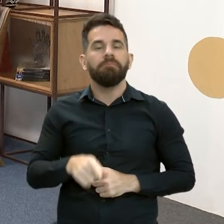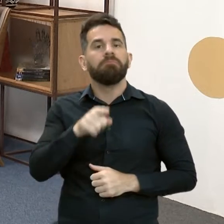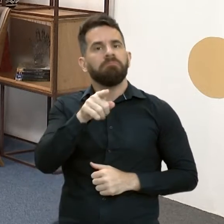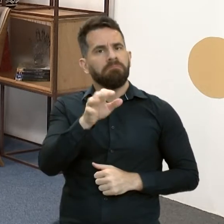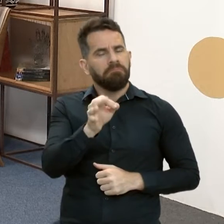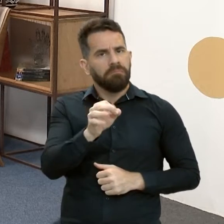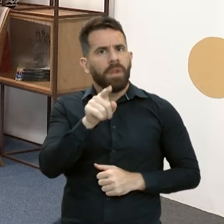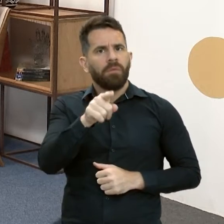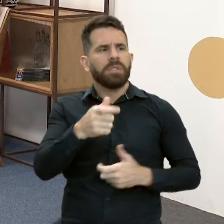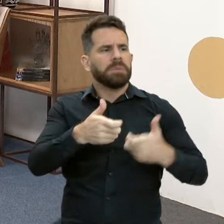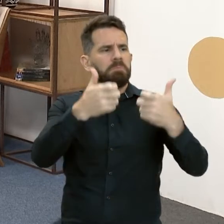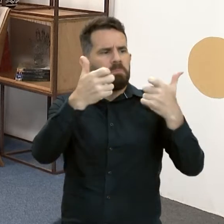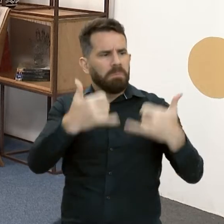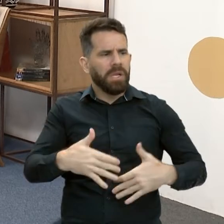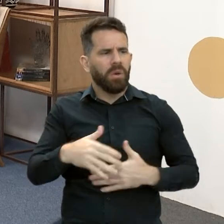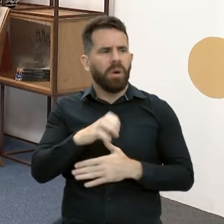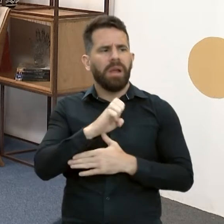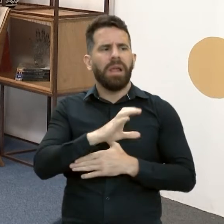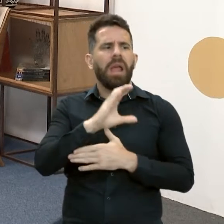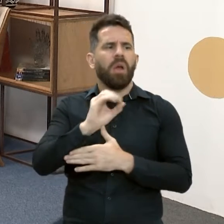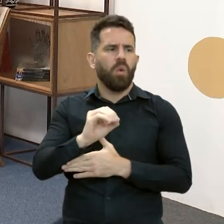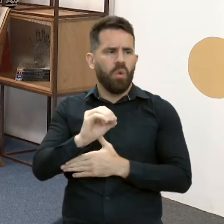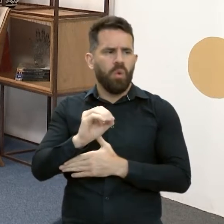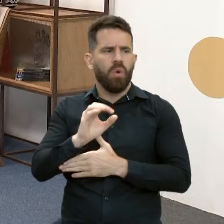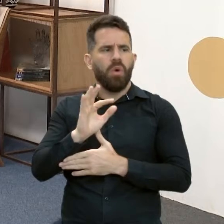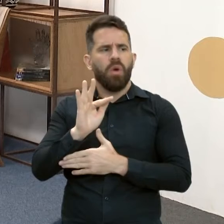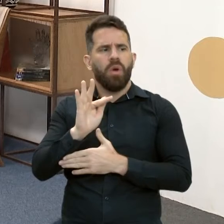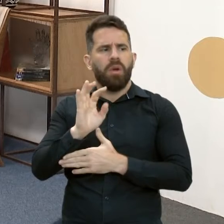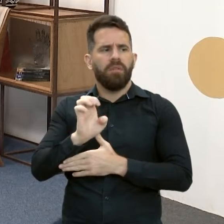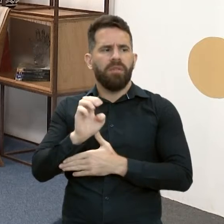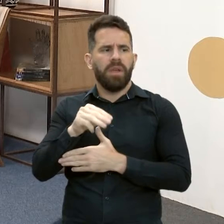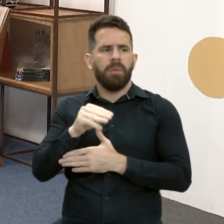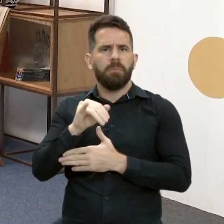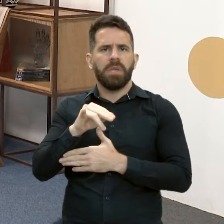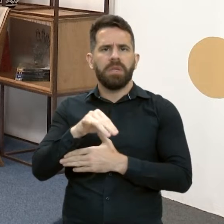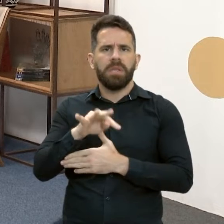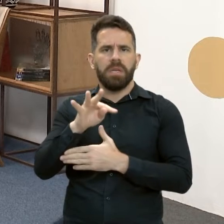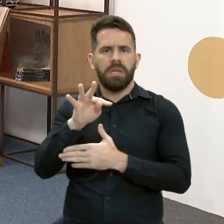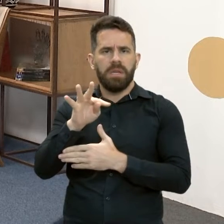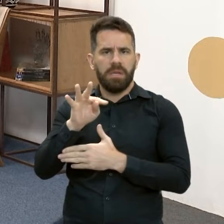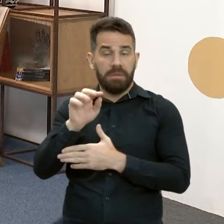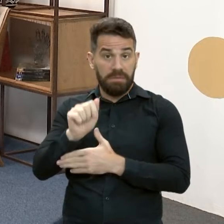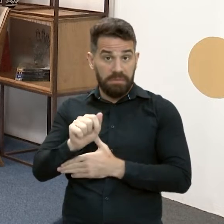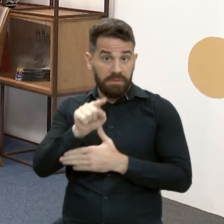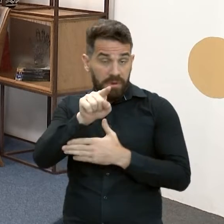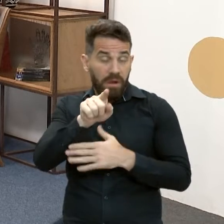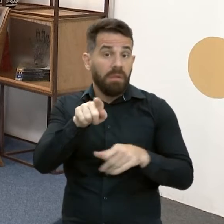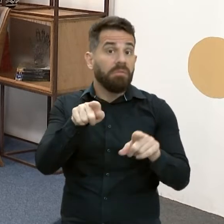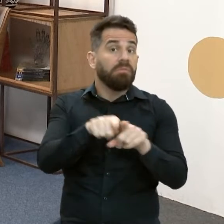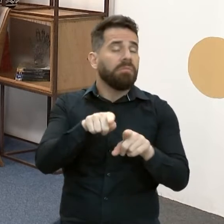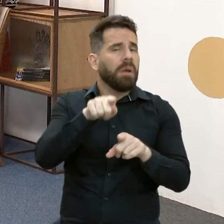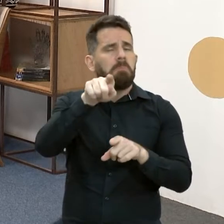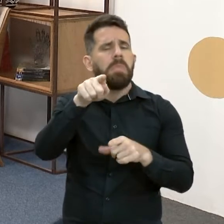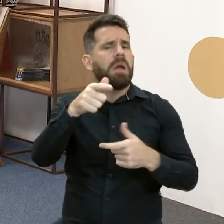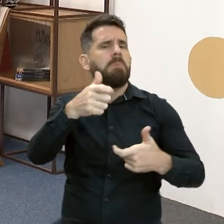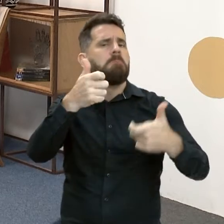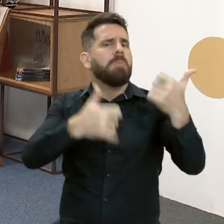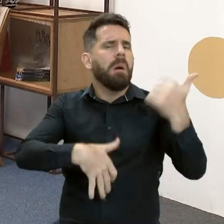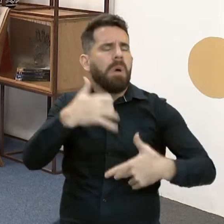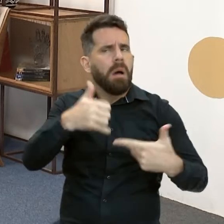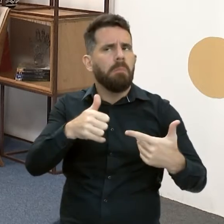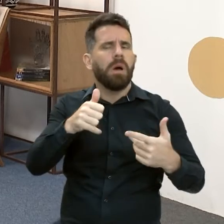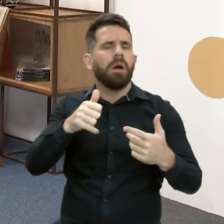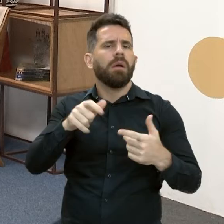ecofeminismo, explicou um pouco sobre ele e também essas diferentes personagens, mulheres, que